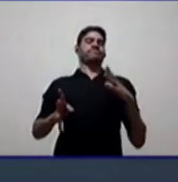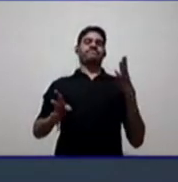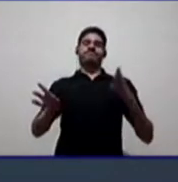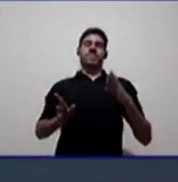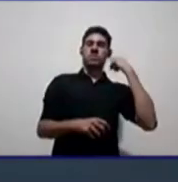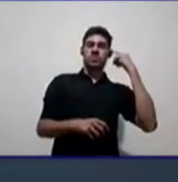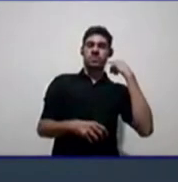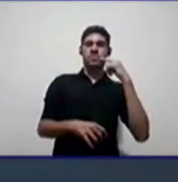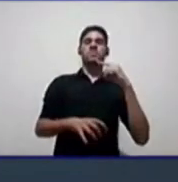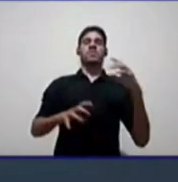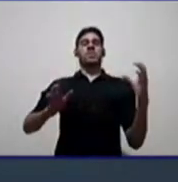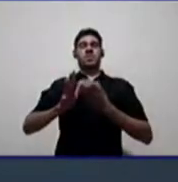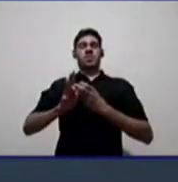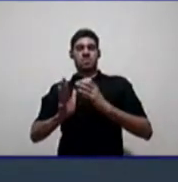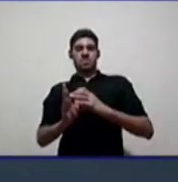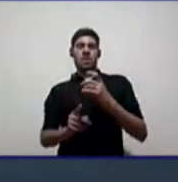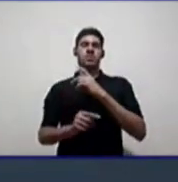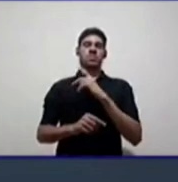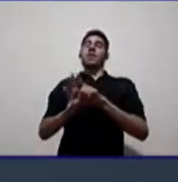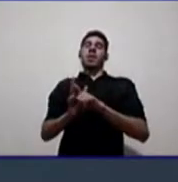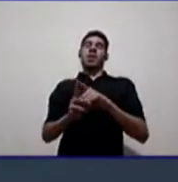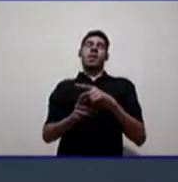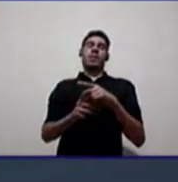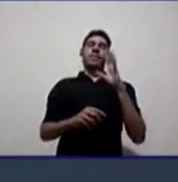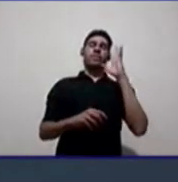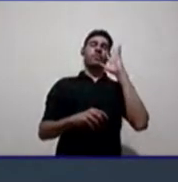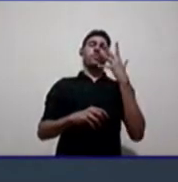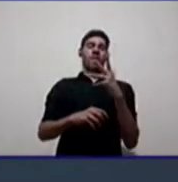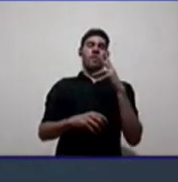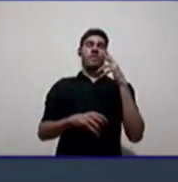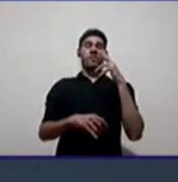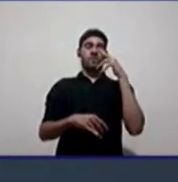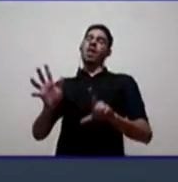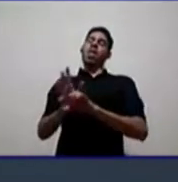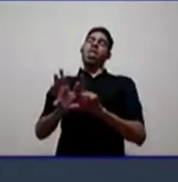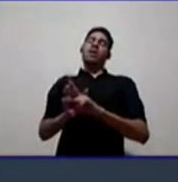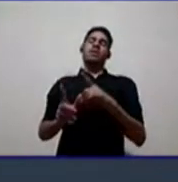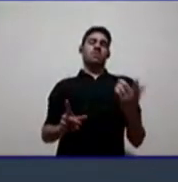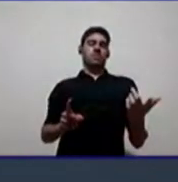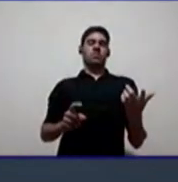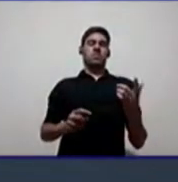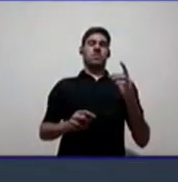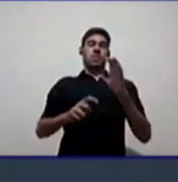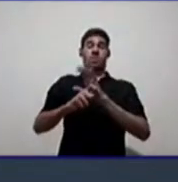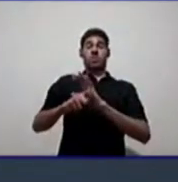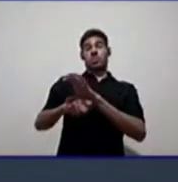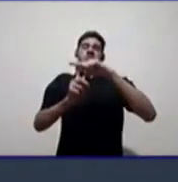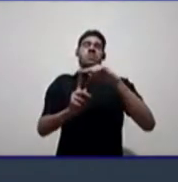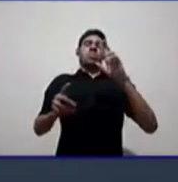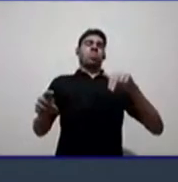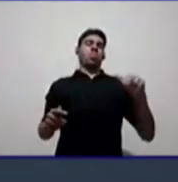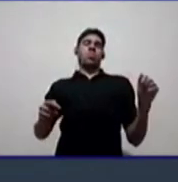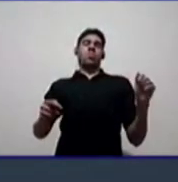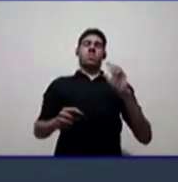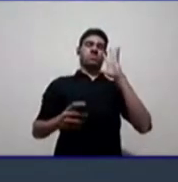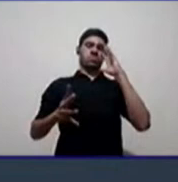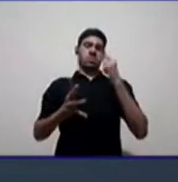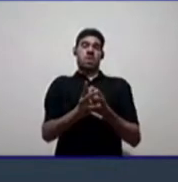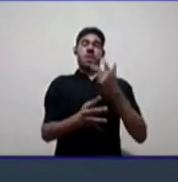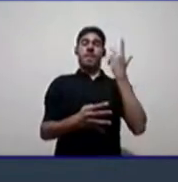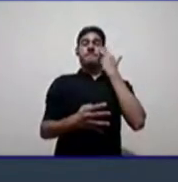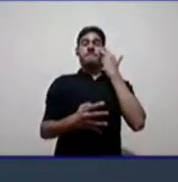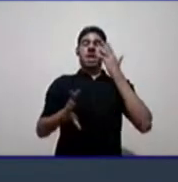de trabalhos da Procuradoria-Geral Eleitoral, força invencível da instituição ou lei ordinária a períodos